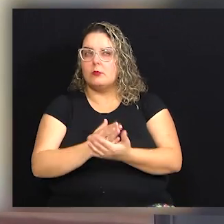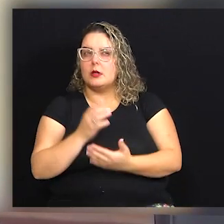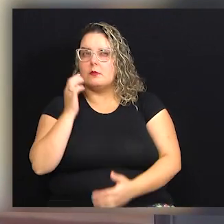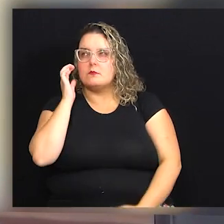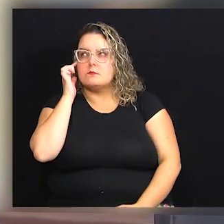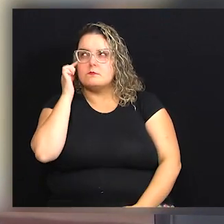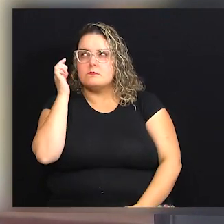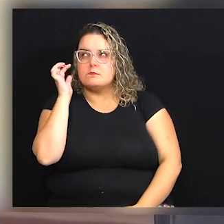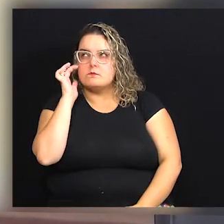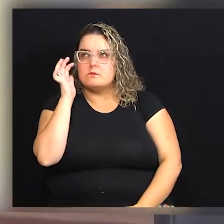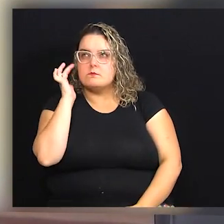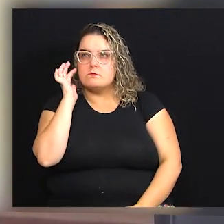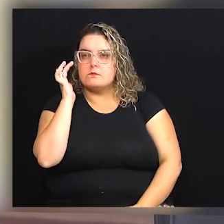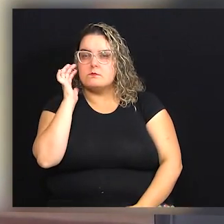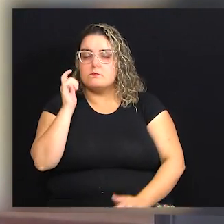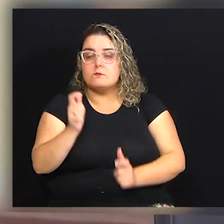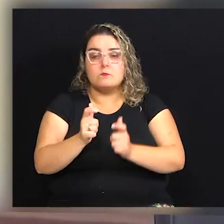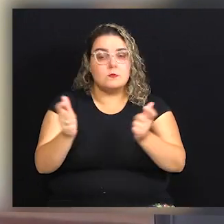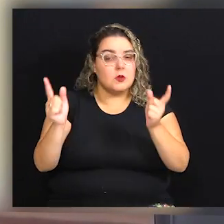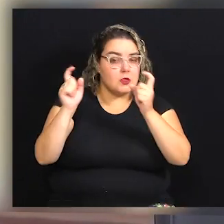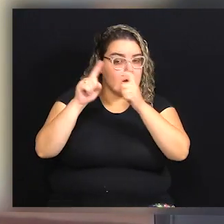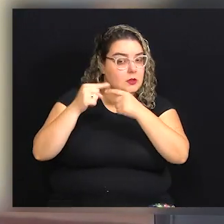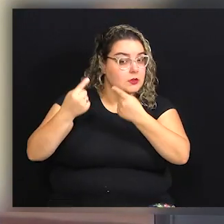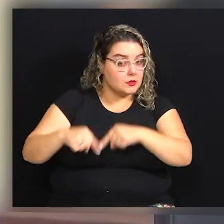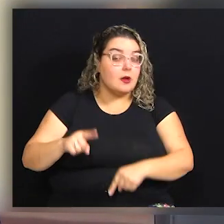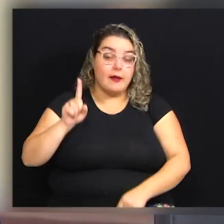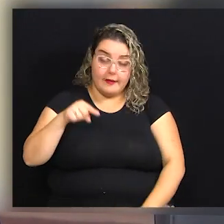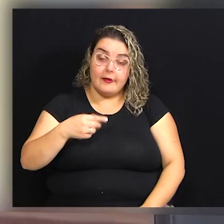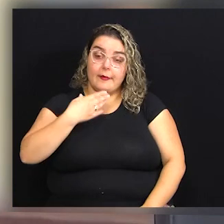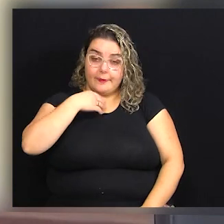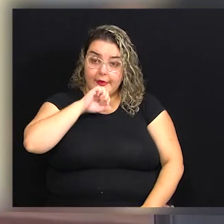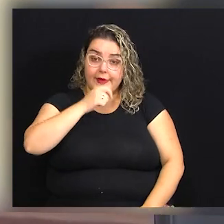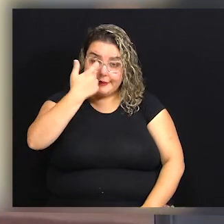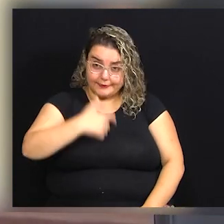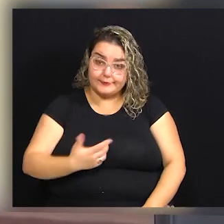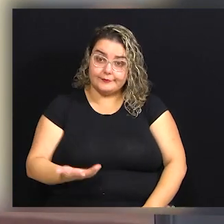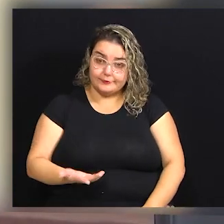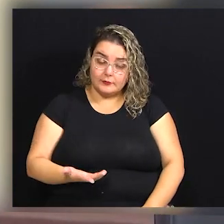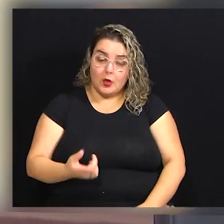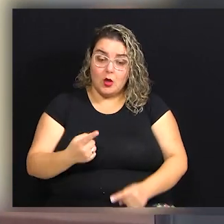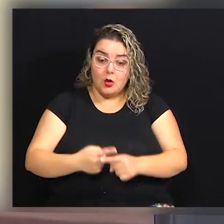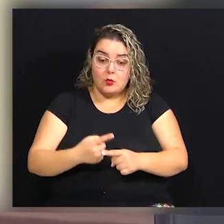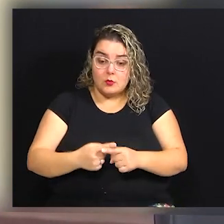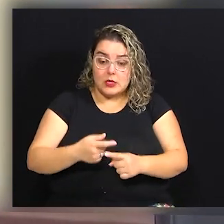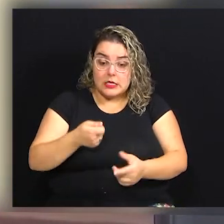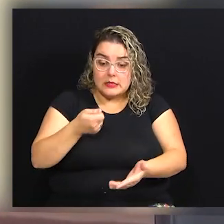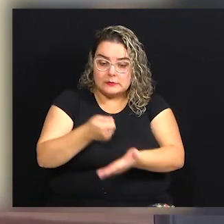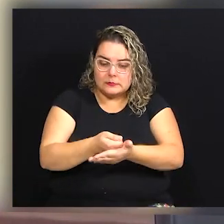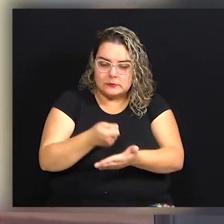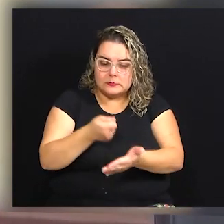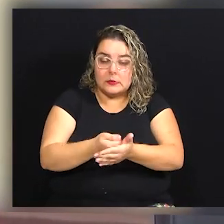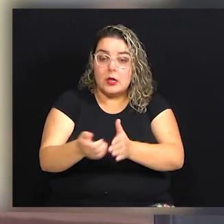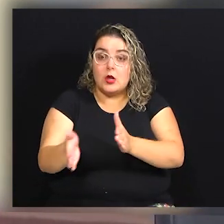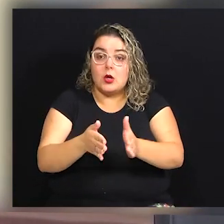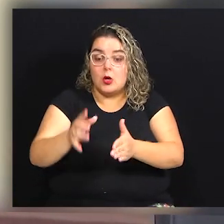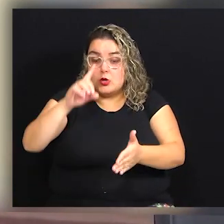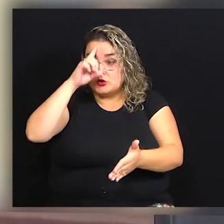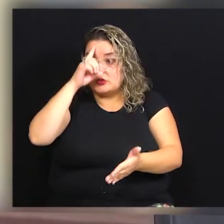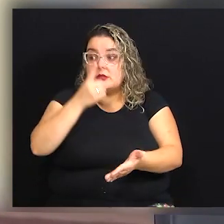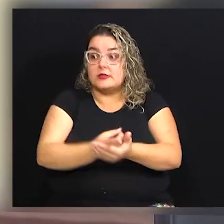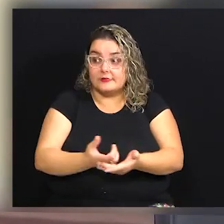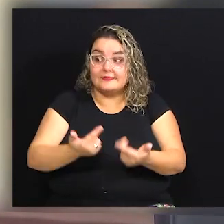pensar que acho que o meu maior desafio na vida é ser pai, porque exige algum momento uma tomada